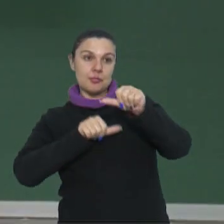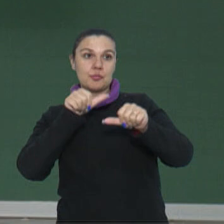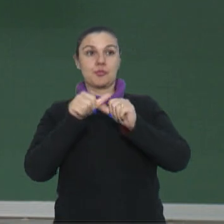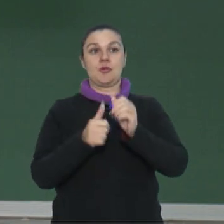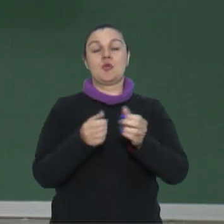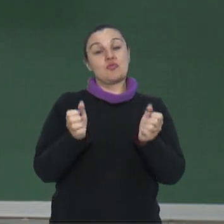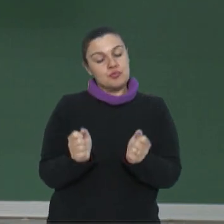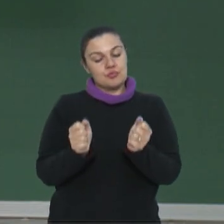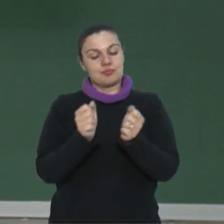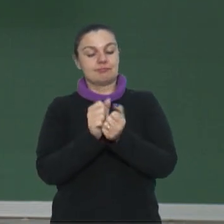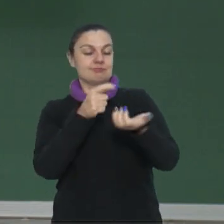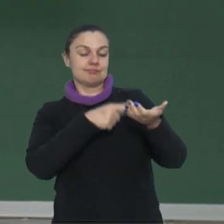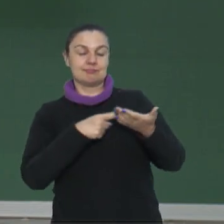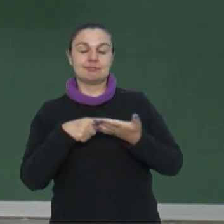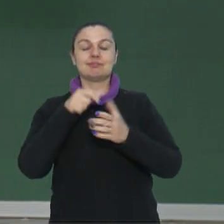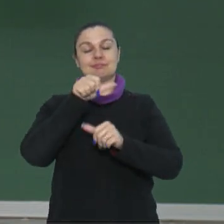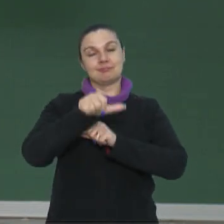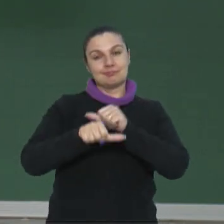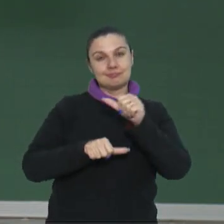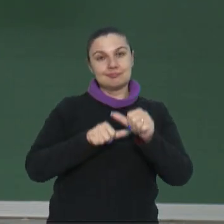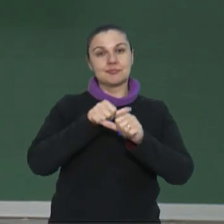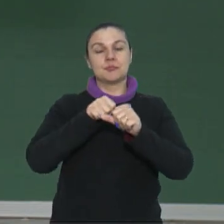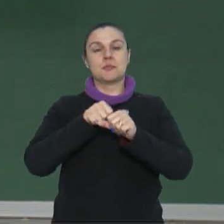modificaram junto conosco essa mudança